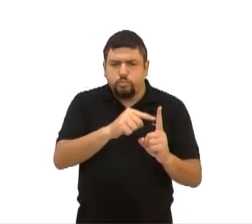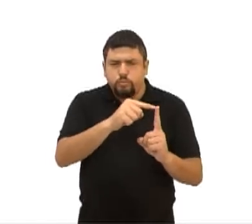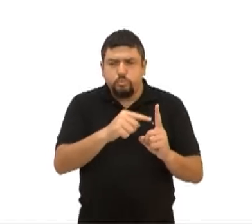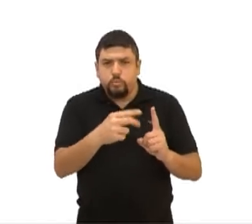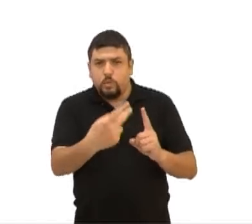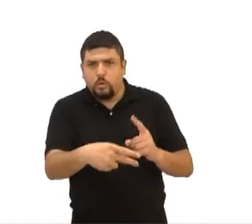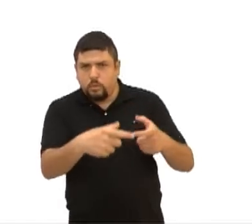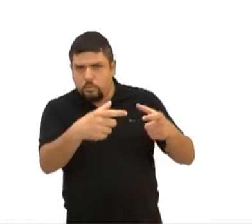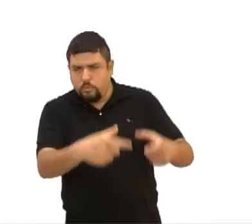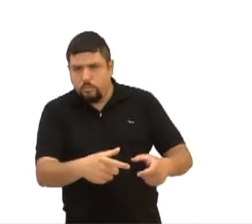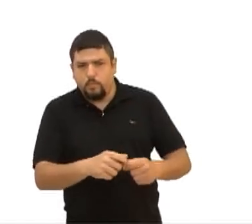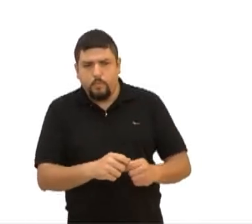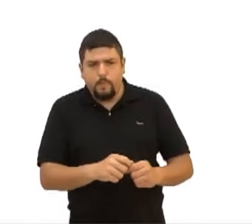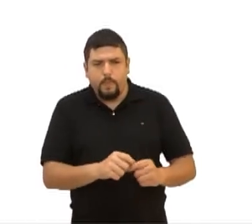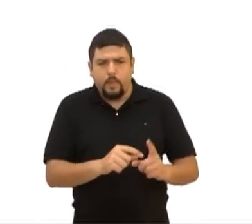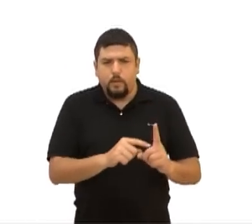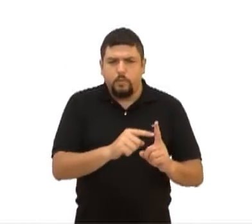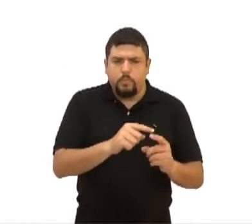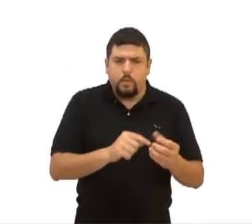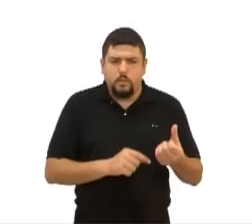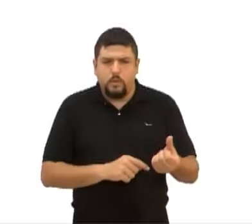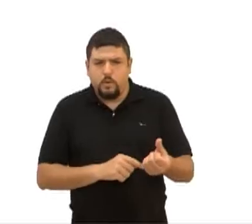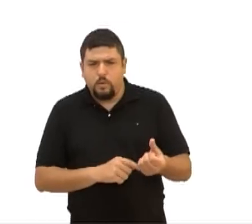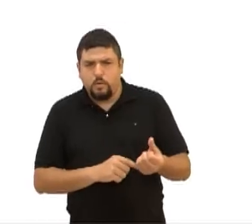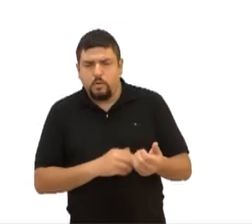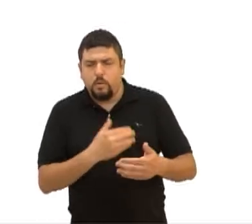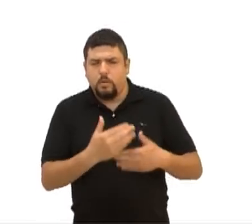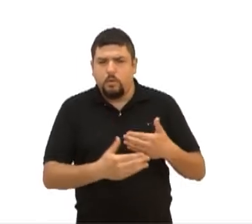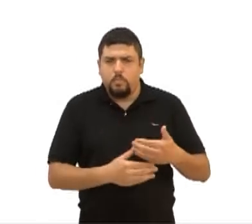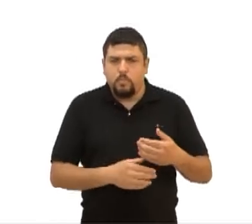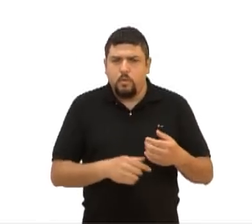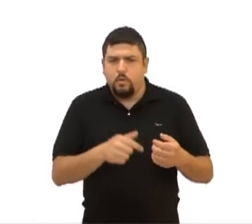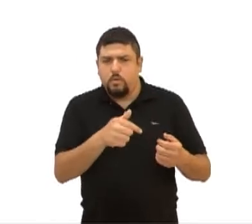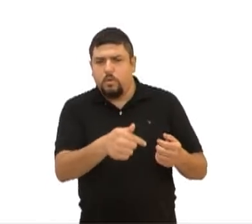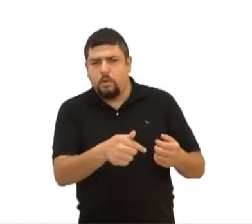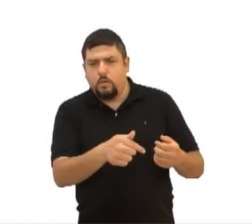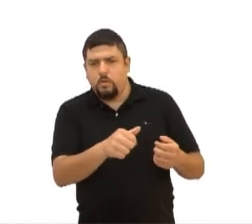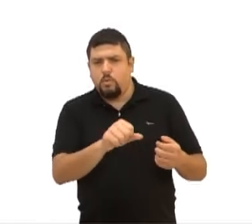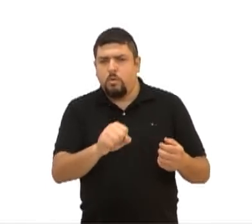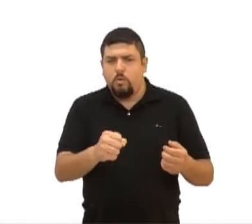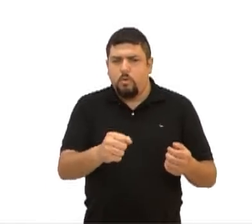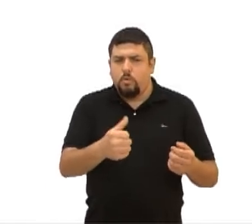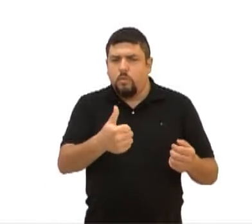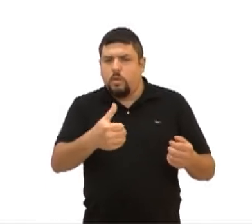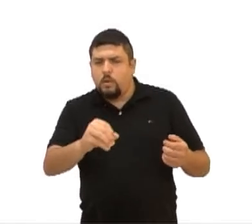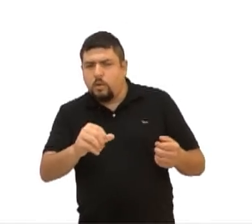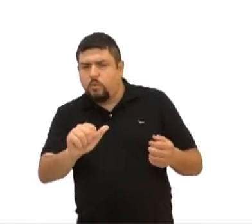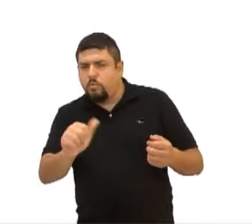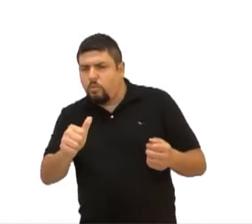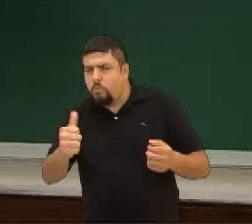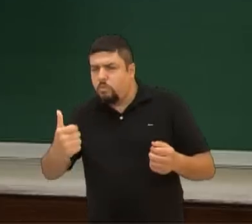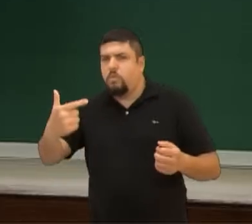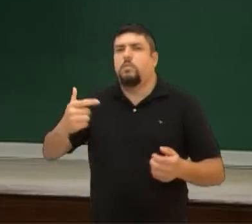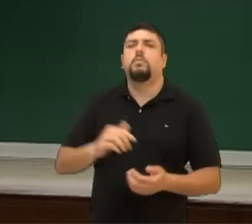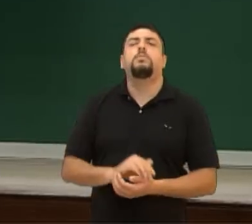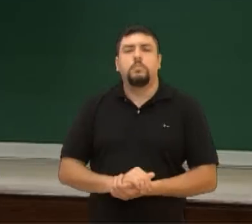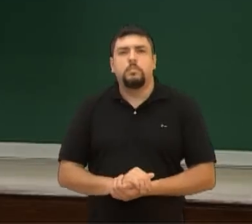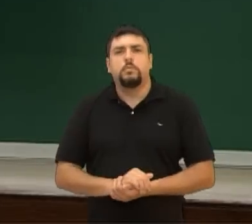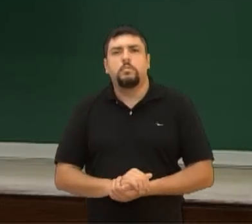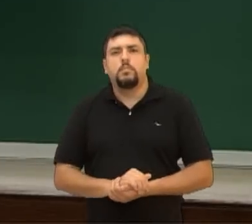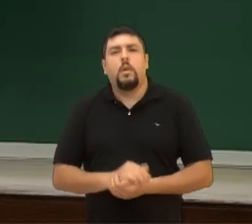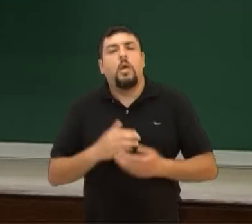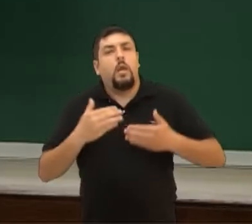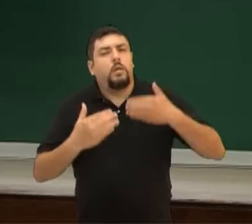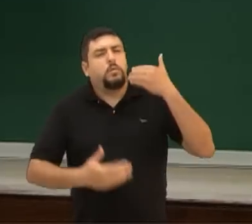período, foi 6 graus Celsius, 7, 8, 10, 11 e 12, né? Tem ali uma temperatura, né,